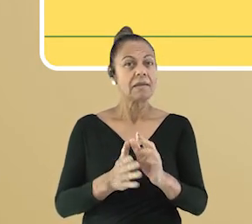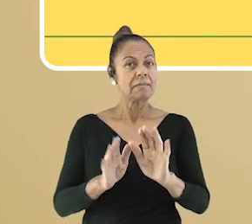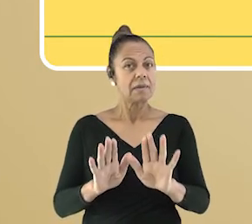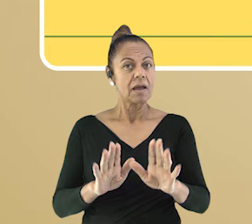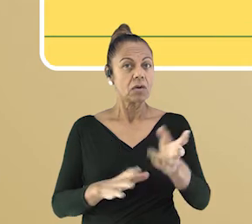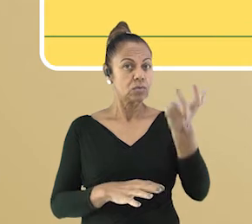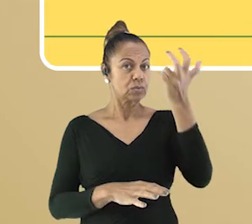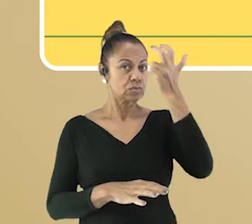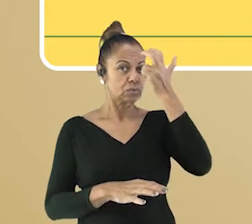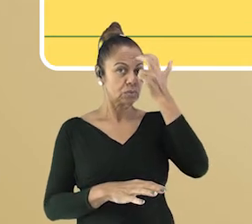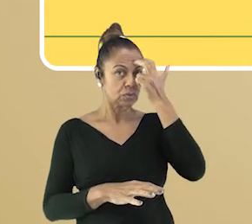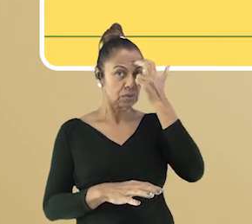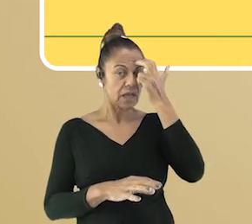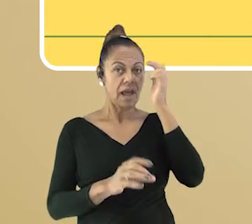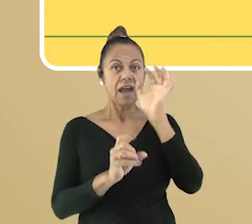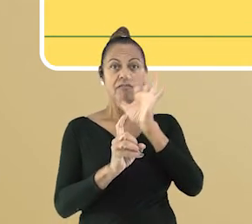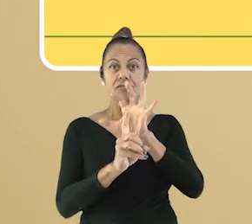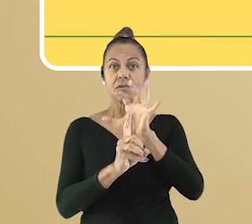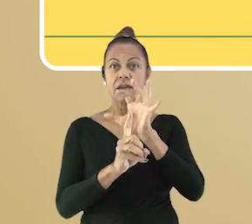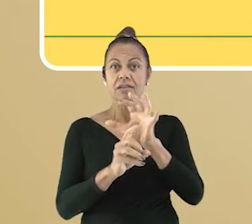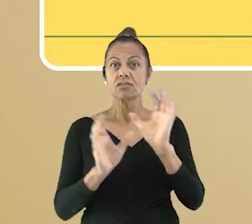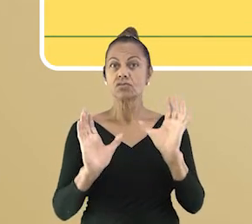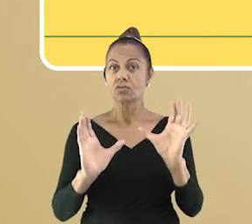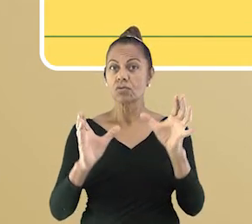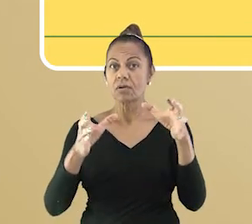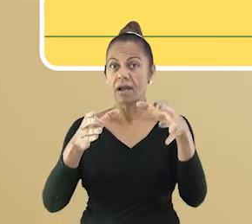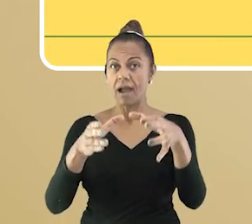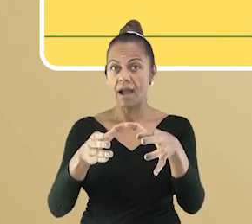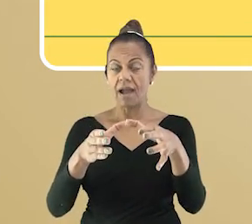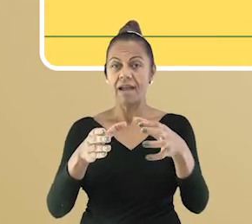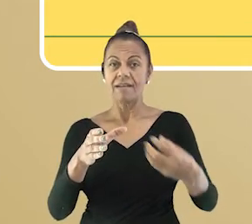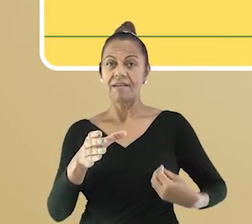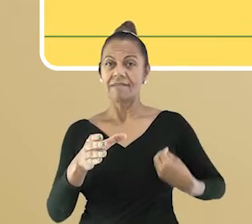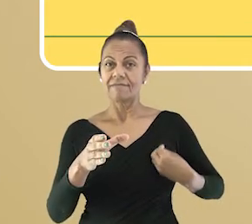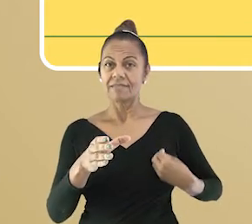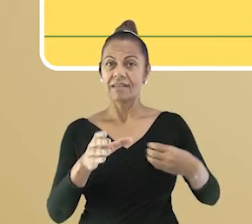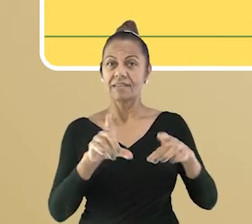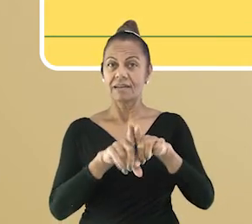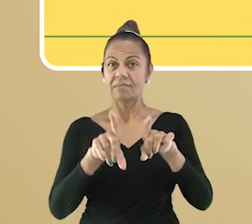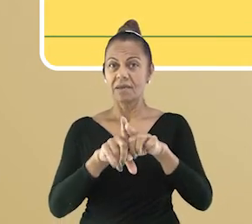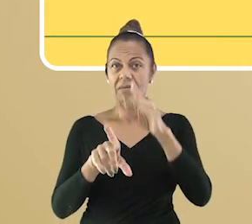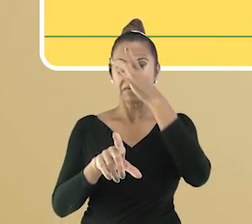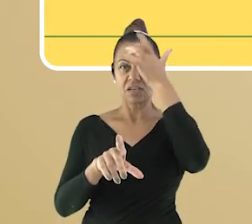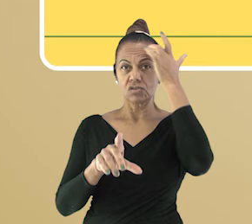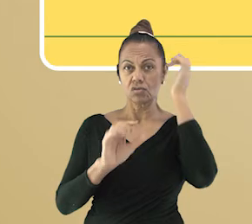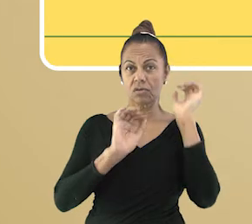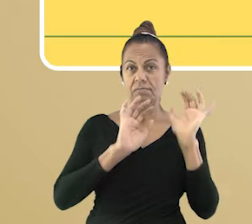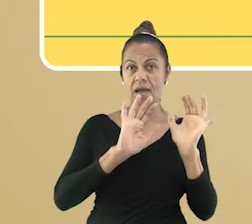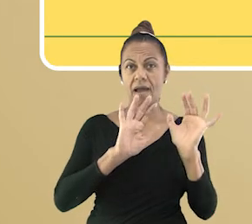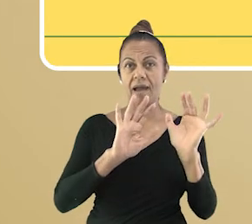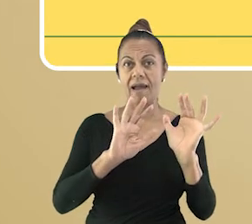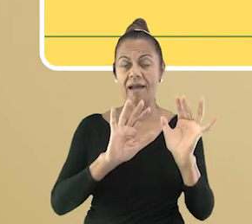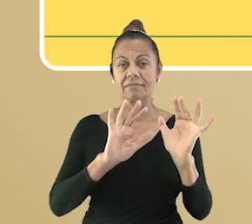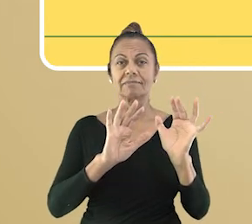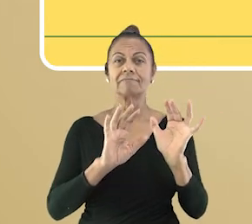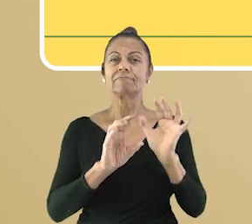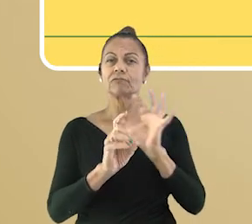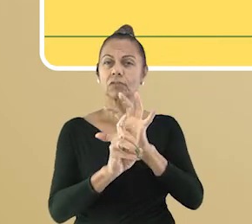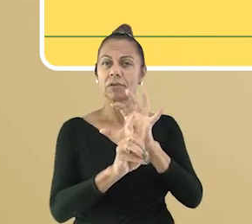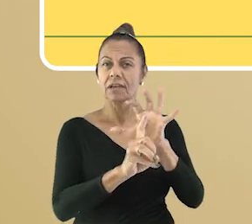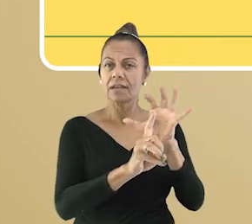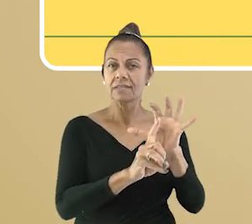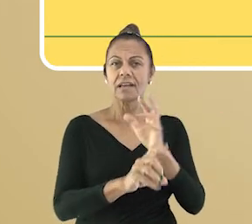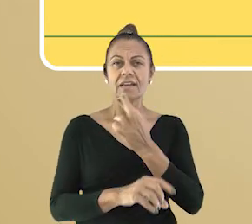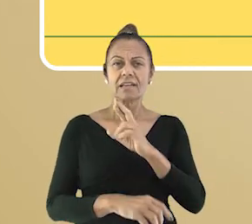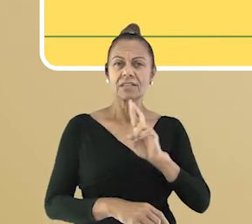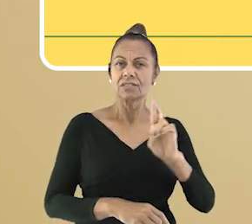que recebemos das pessoas à nossa volta, da religião que praticamos, do grupo de amigos, da forma como você se vê e